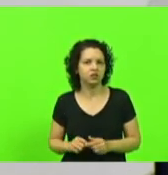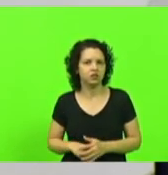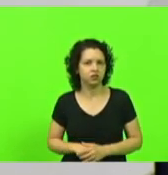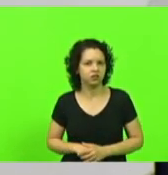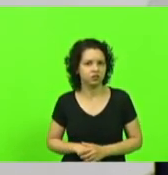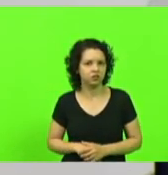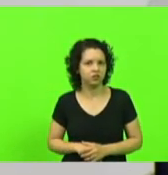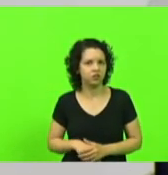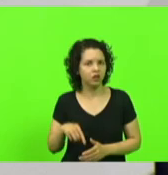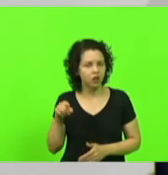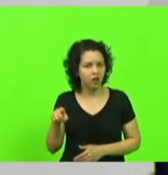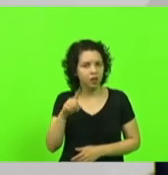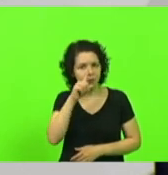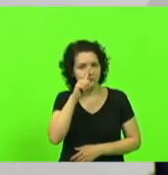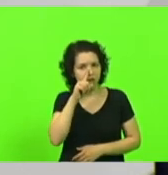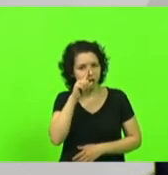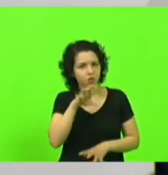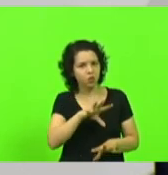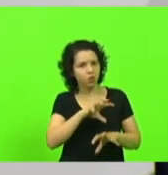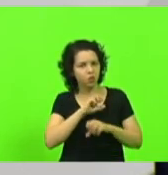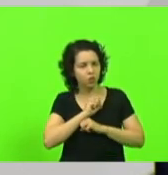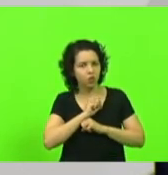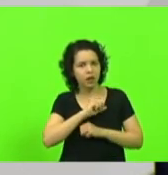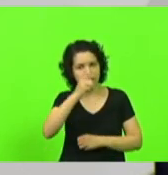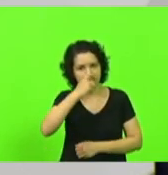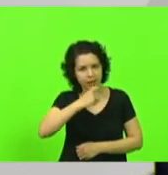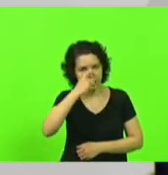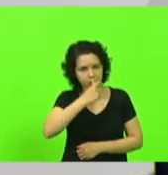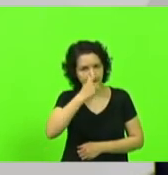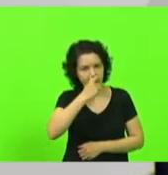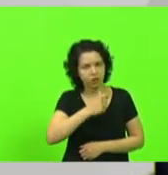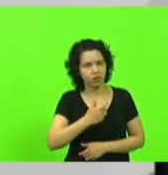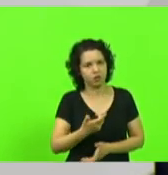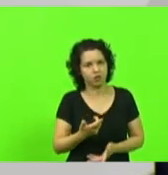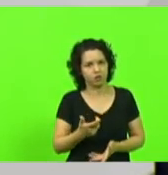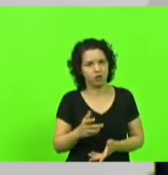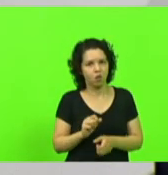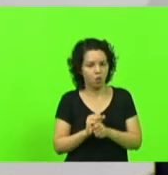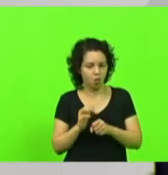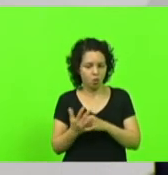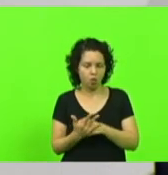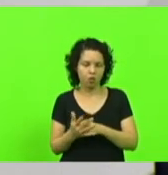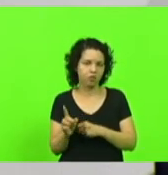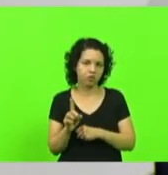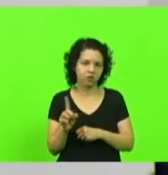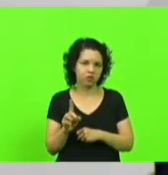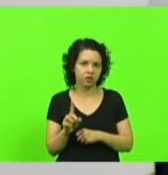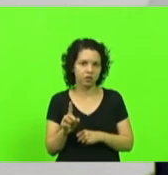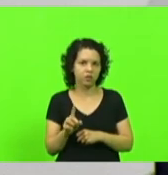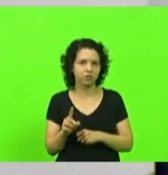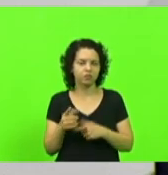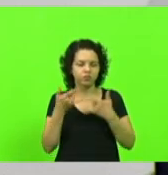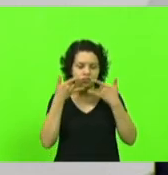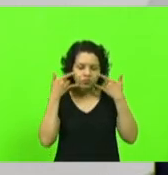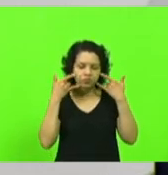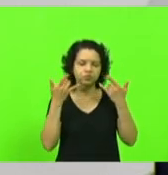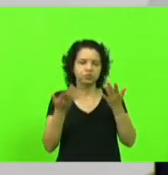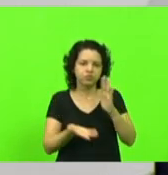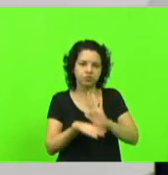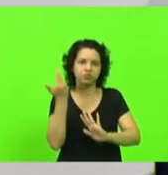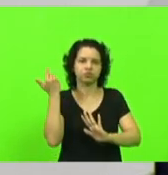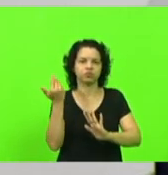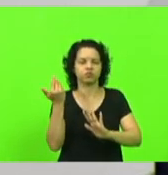elas têm mais risco de contrair uma gripe do que o coronavírus, e tire a mordaça das crianças,